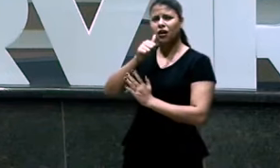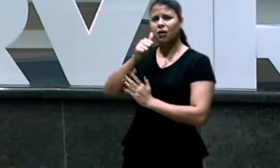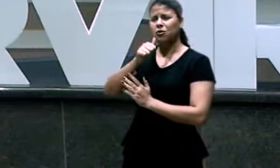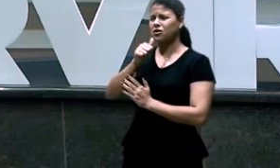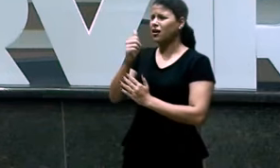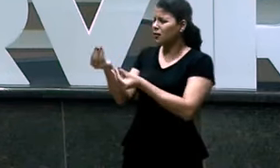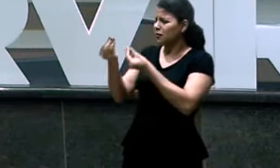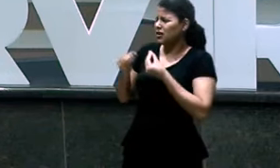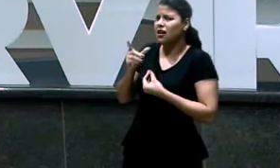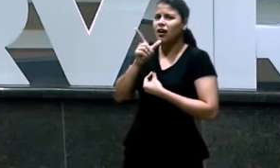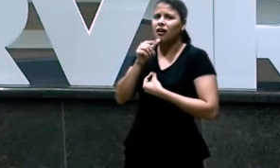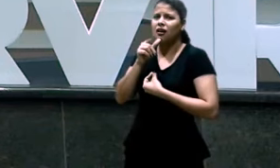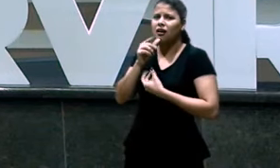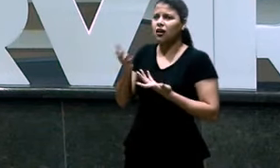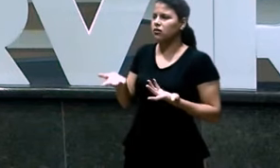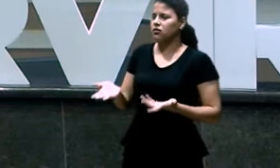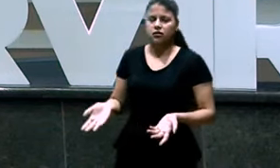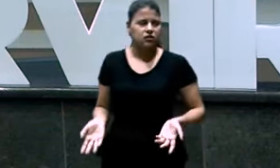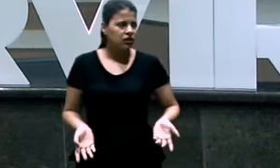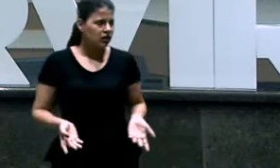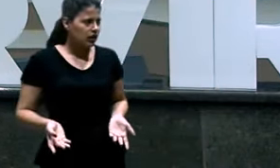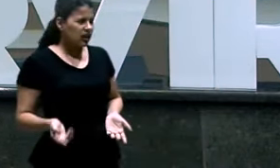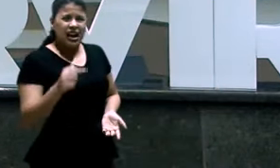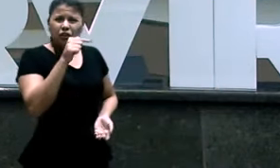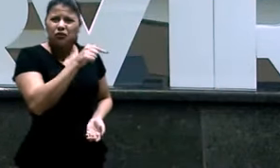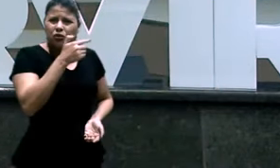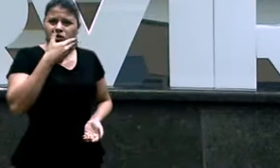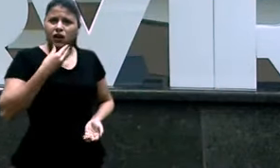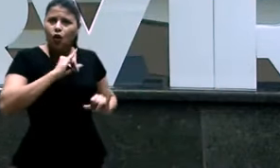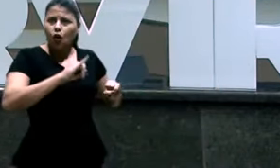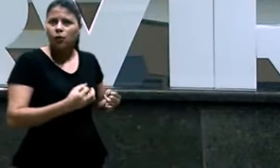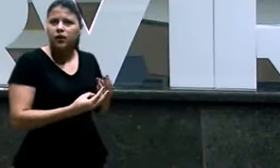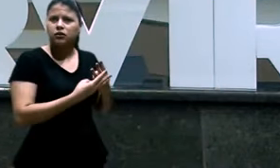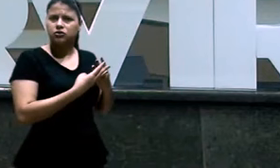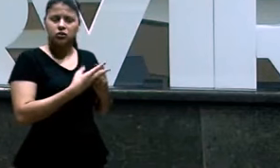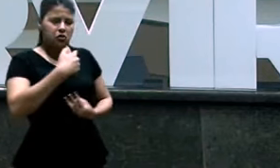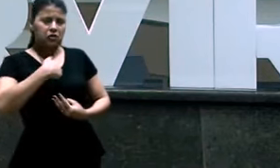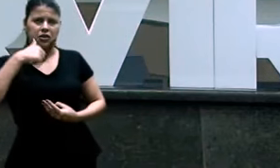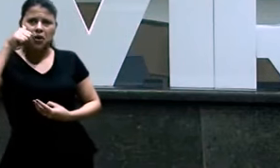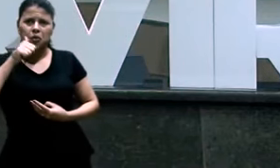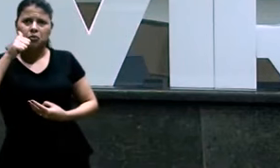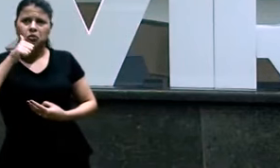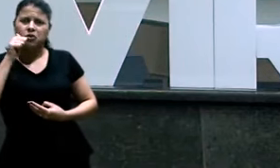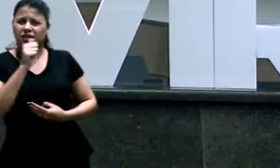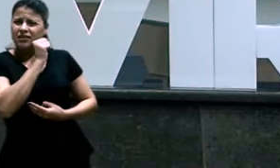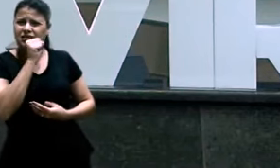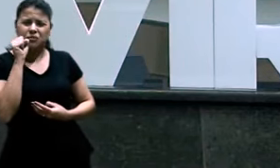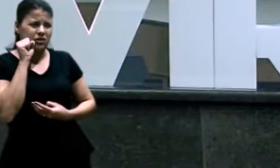Oxe, como tu, sendo judeu, pede água para beber para uma mulher samaritana? Jesus falou: "Mulher,